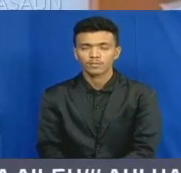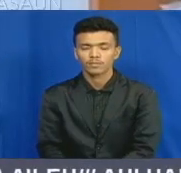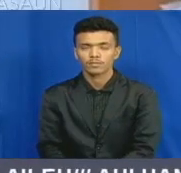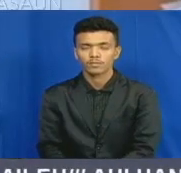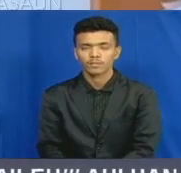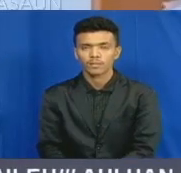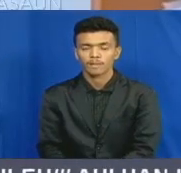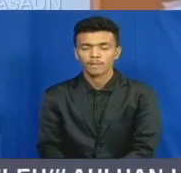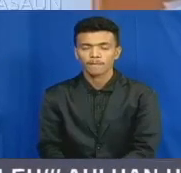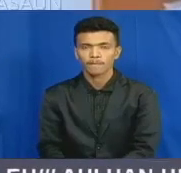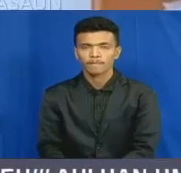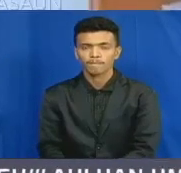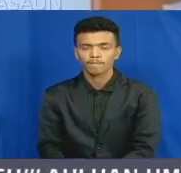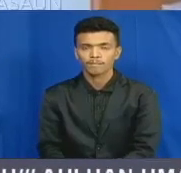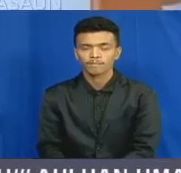ocupación